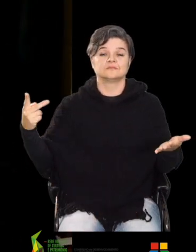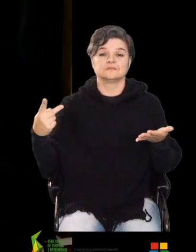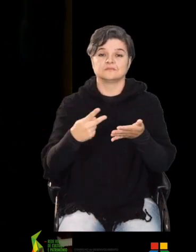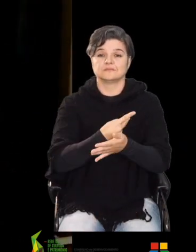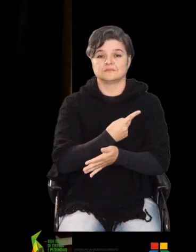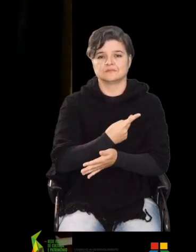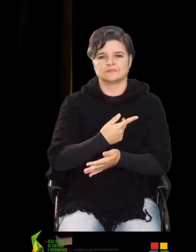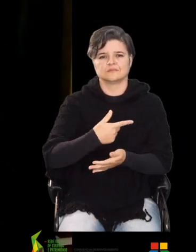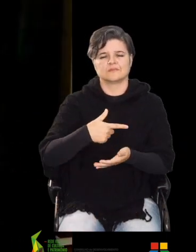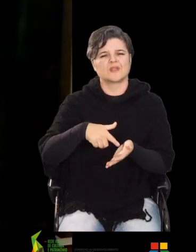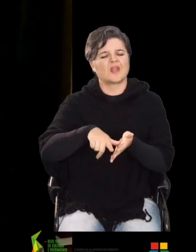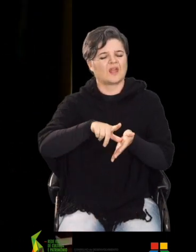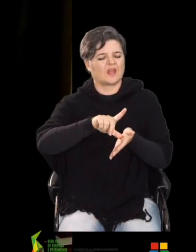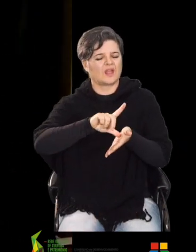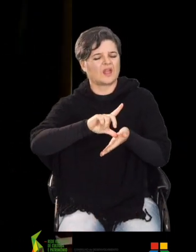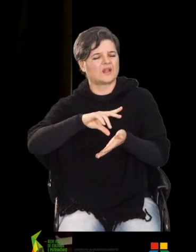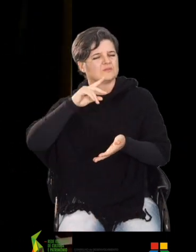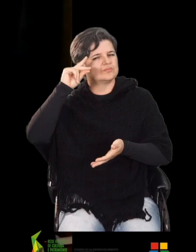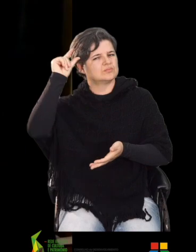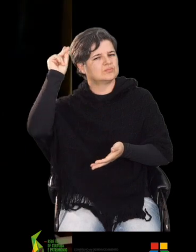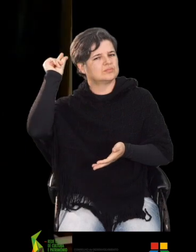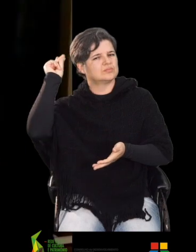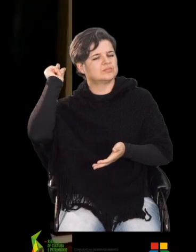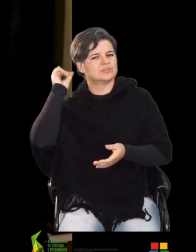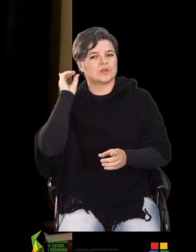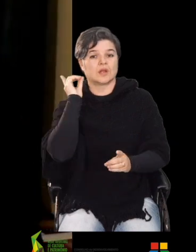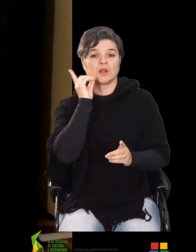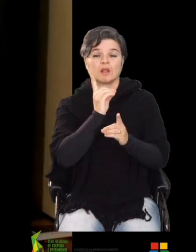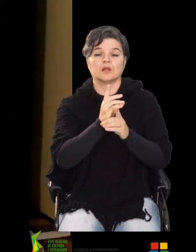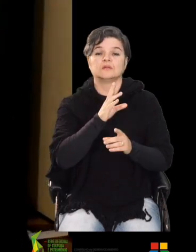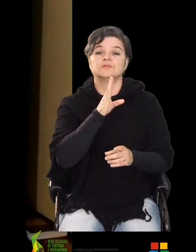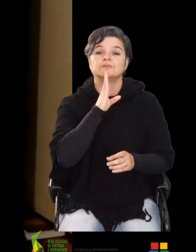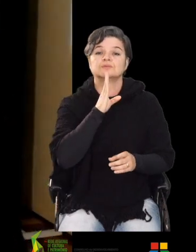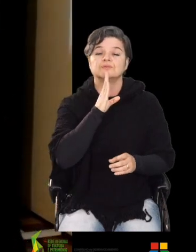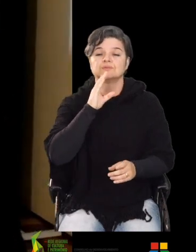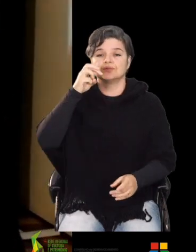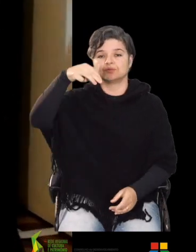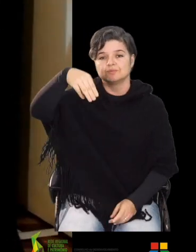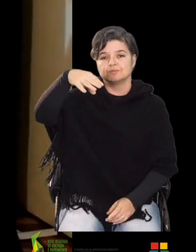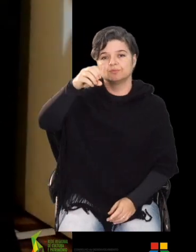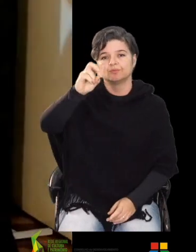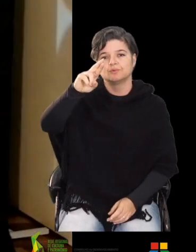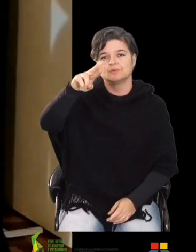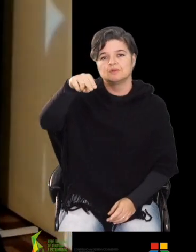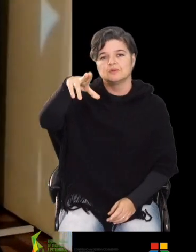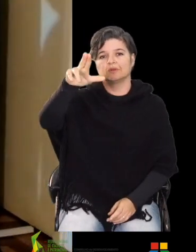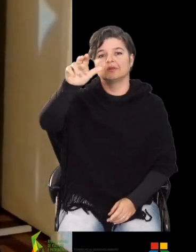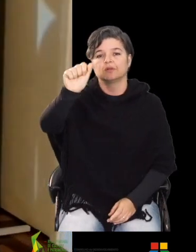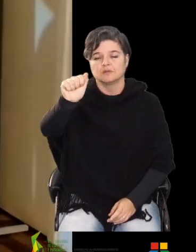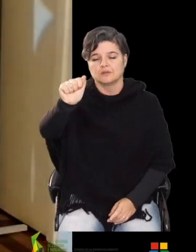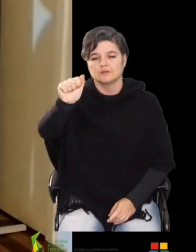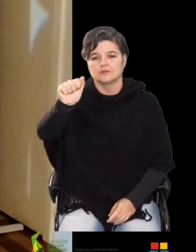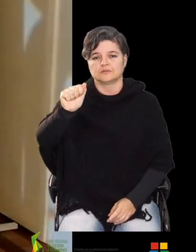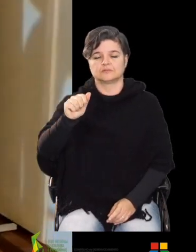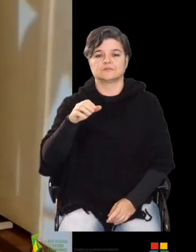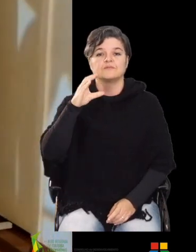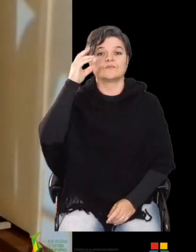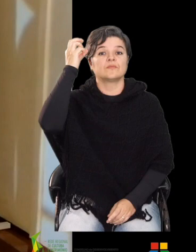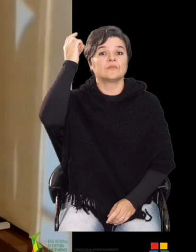a o dela conhecer morena ela morava no castelo